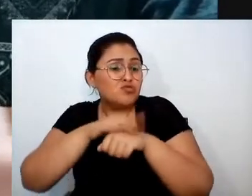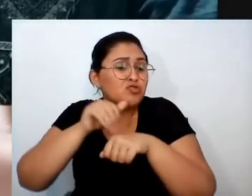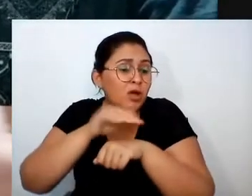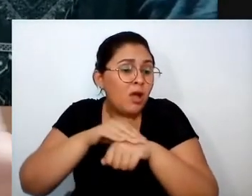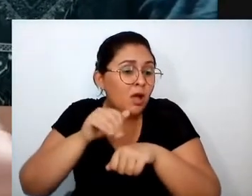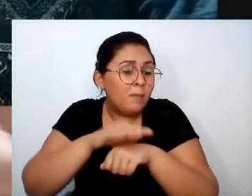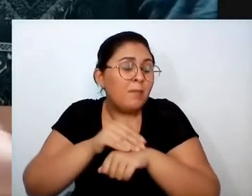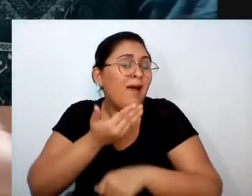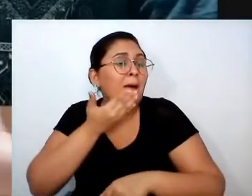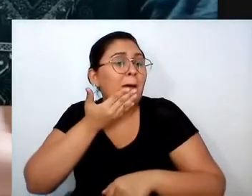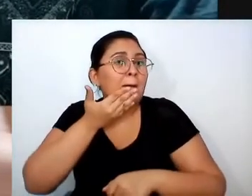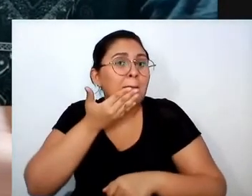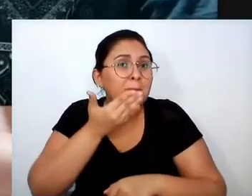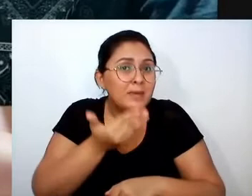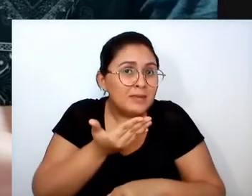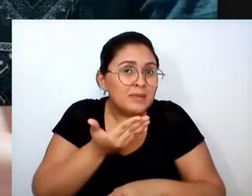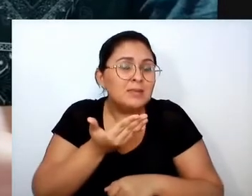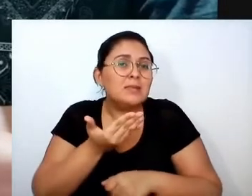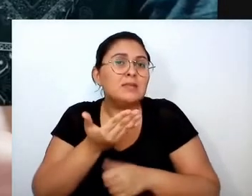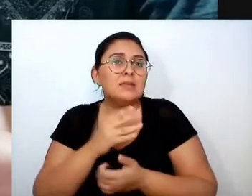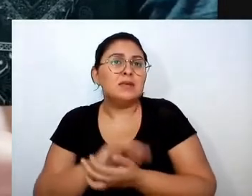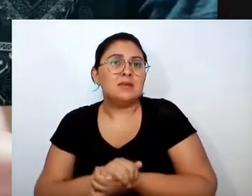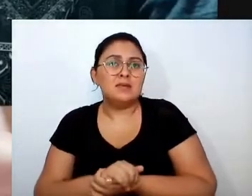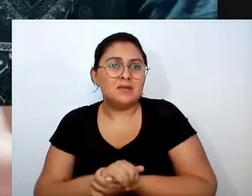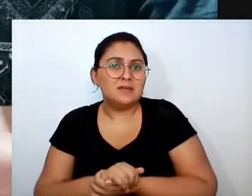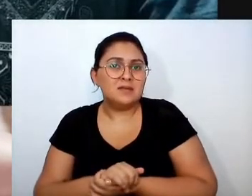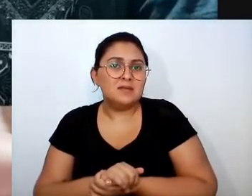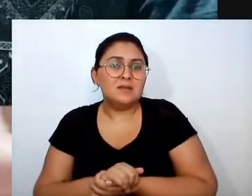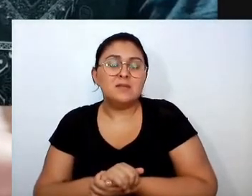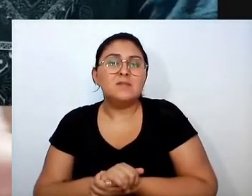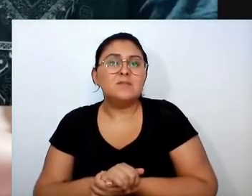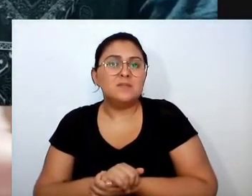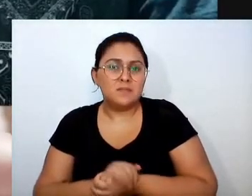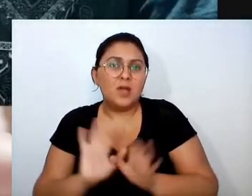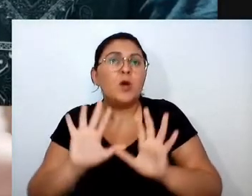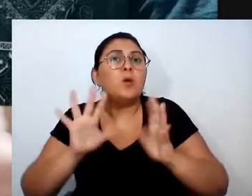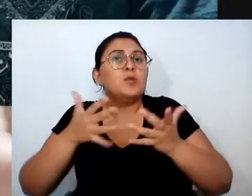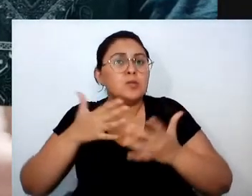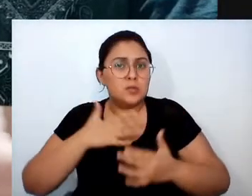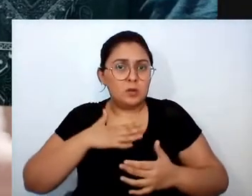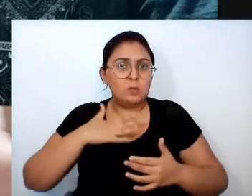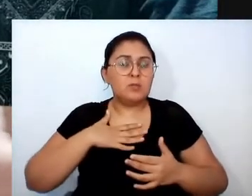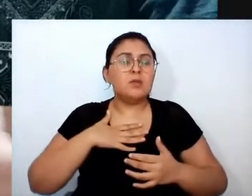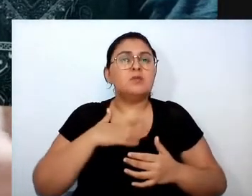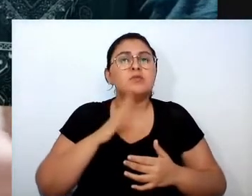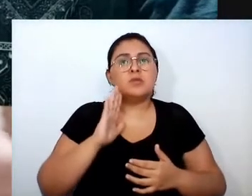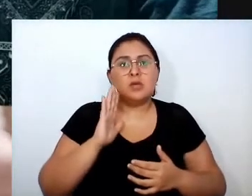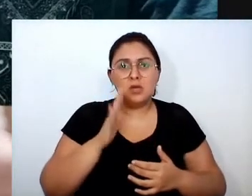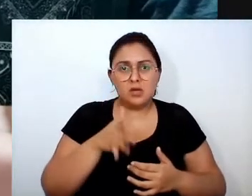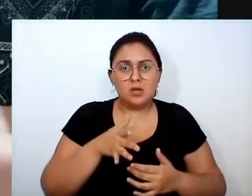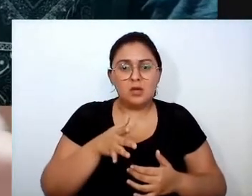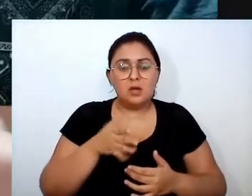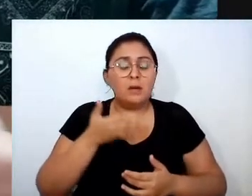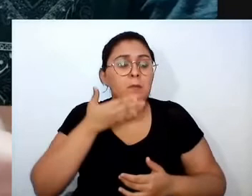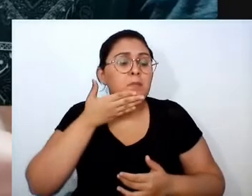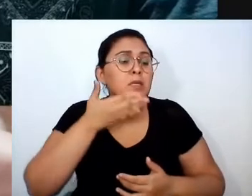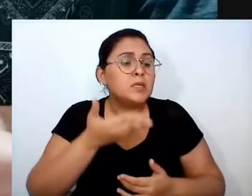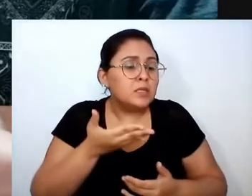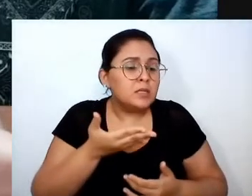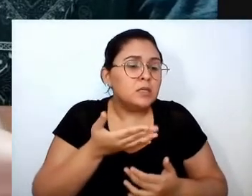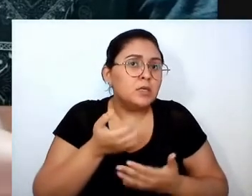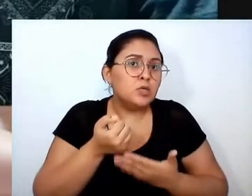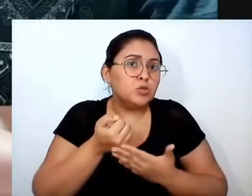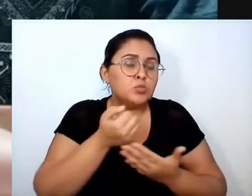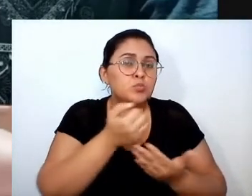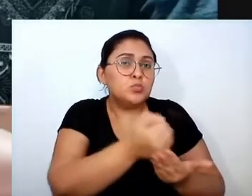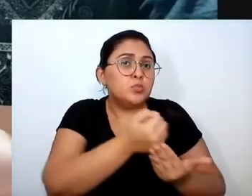situação de precisar de um auxílio de um professor e ele simplesmente mandar um dos alunos da turma me auxiliar,